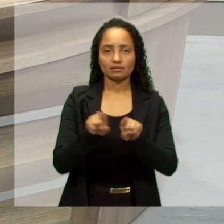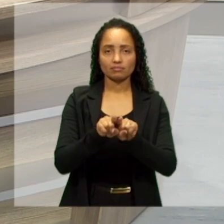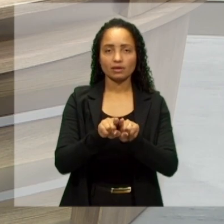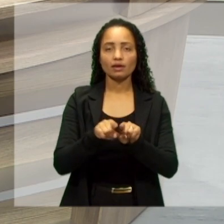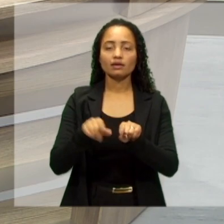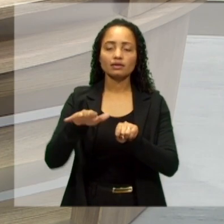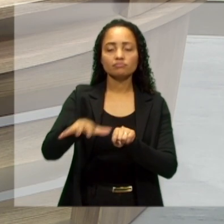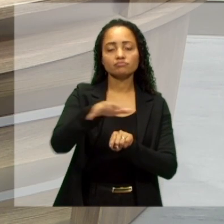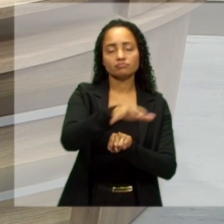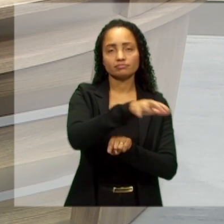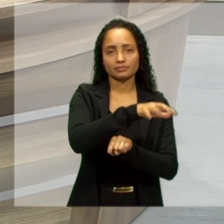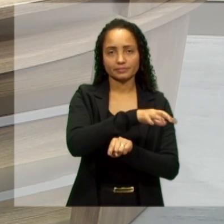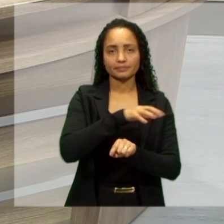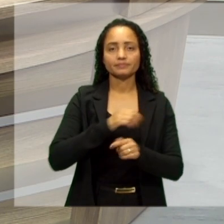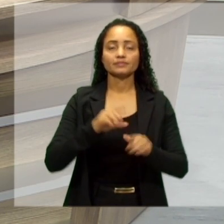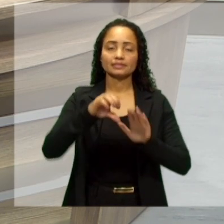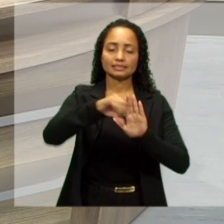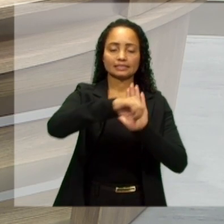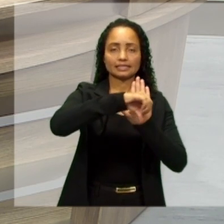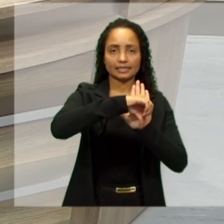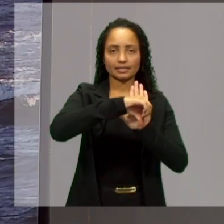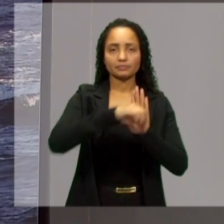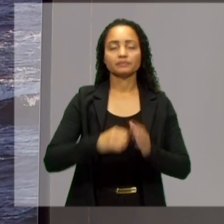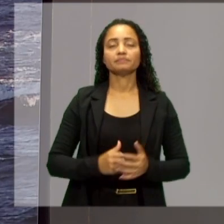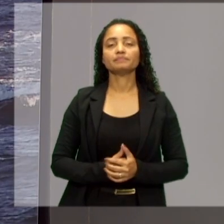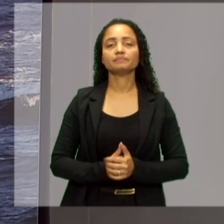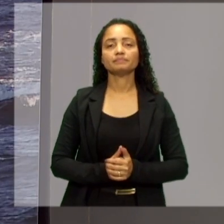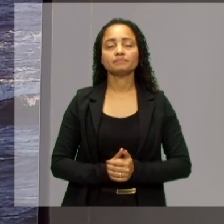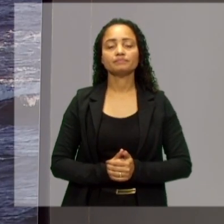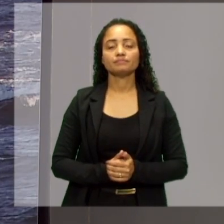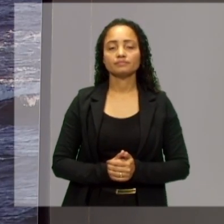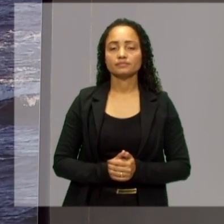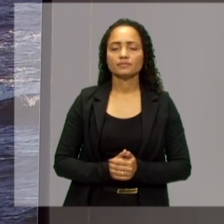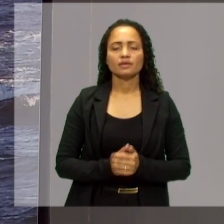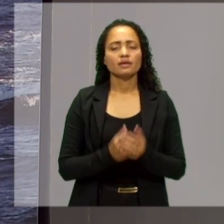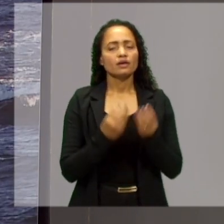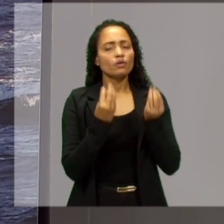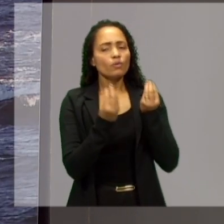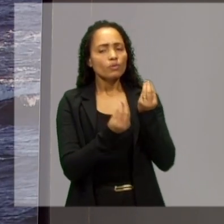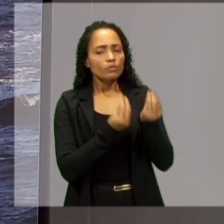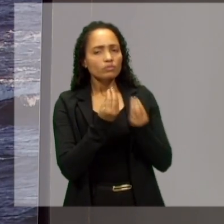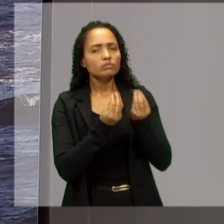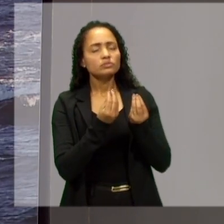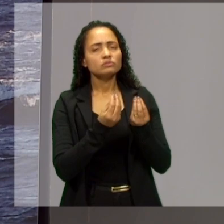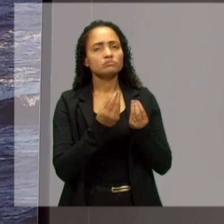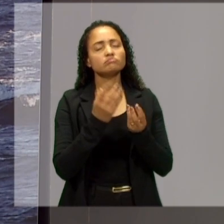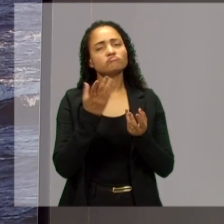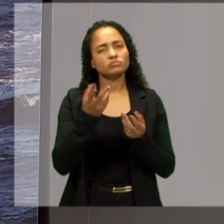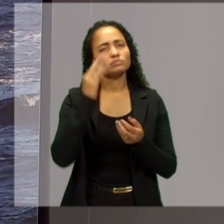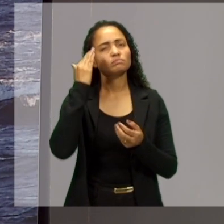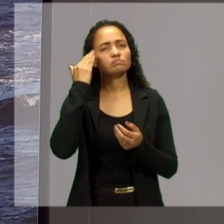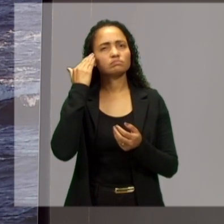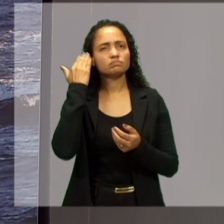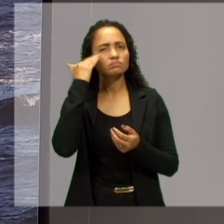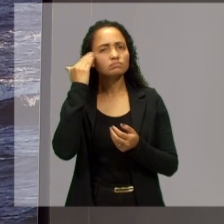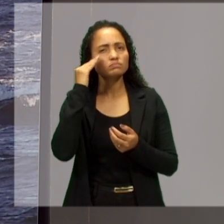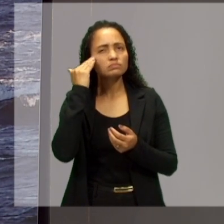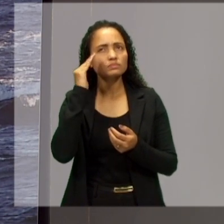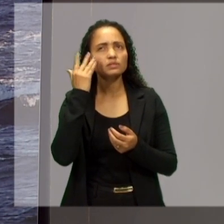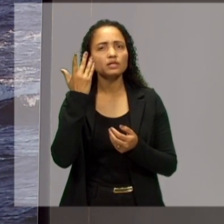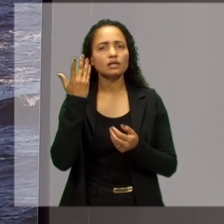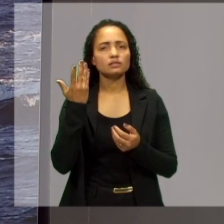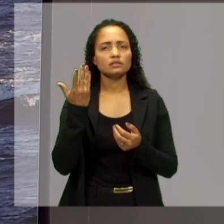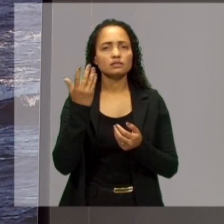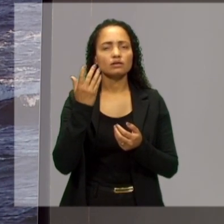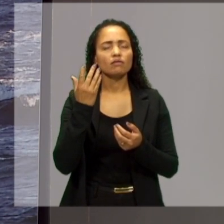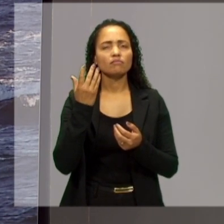demandas criminais. E assim, como falta, no seu entendimento, como é que a gente